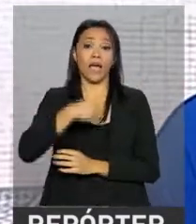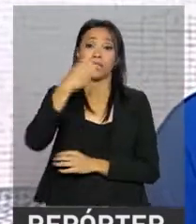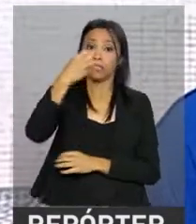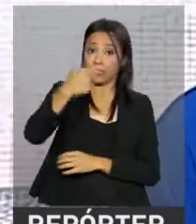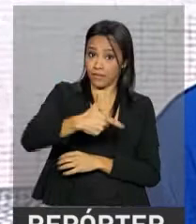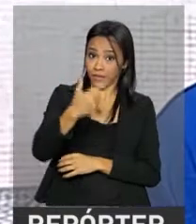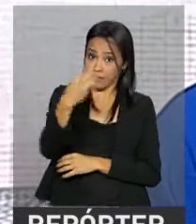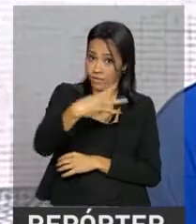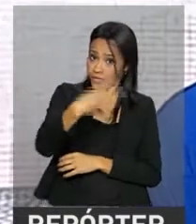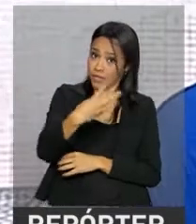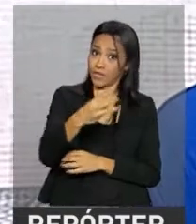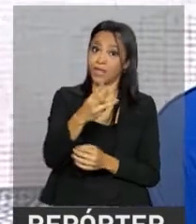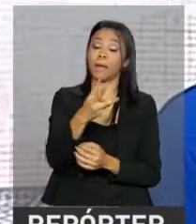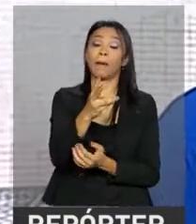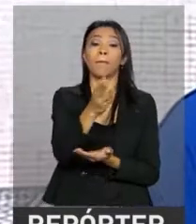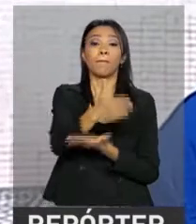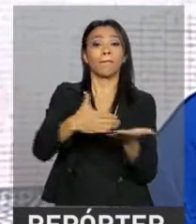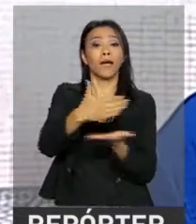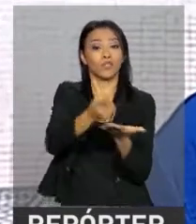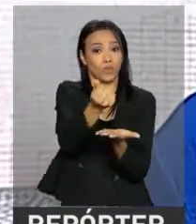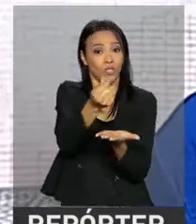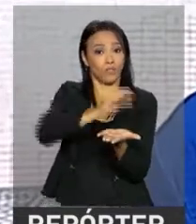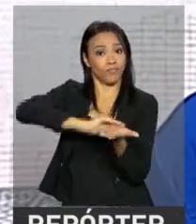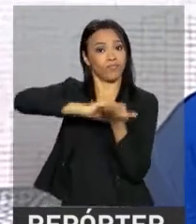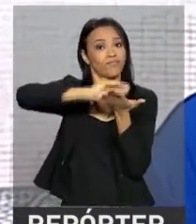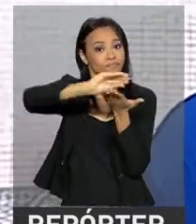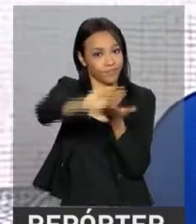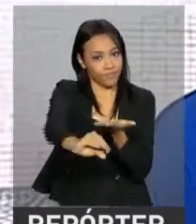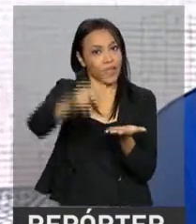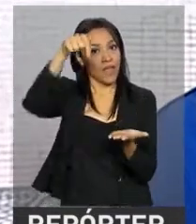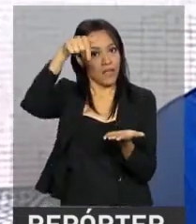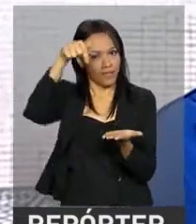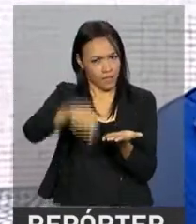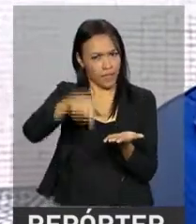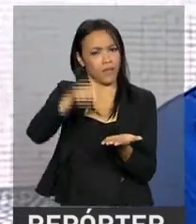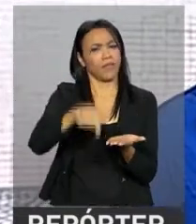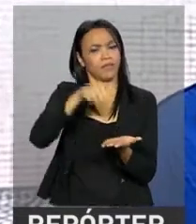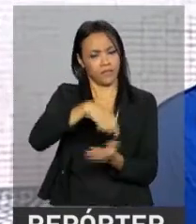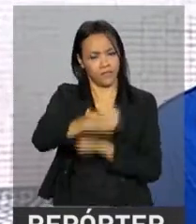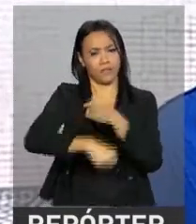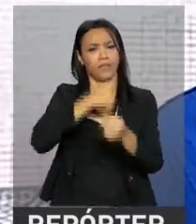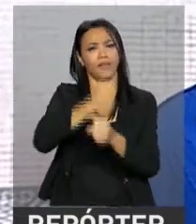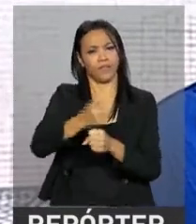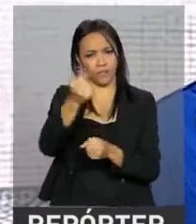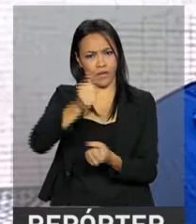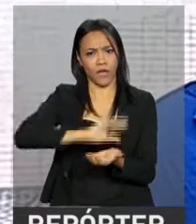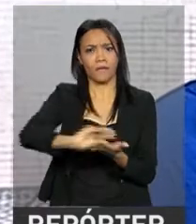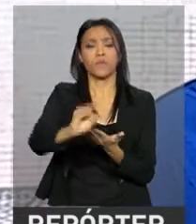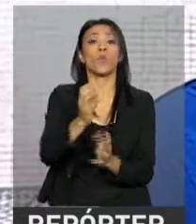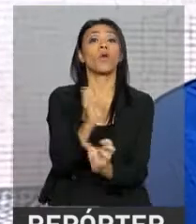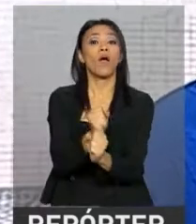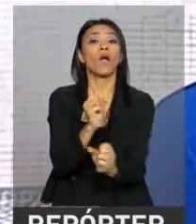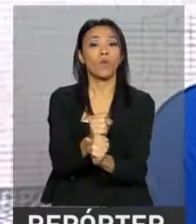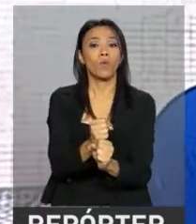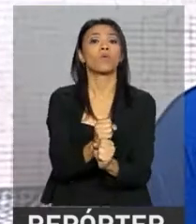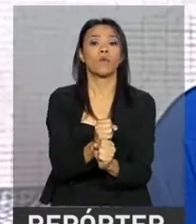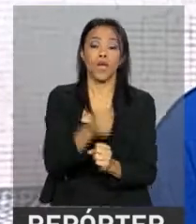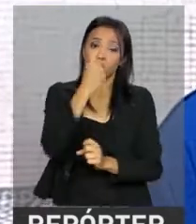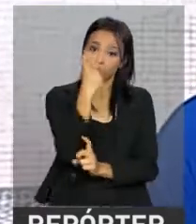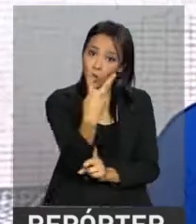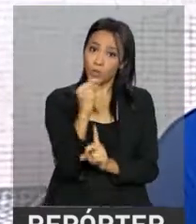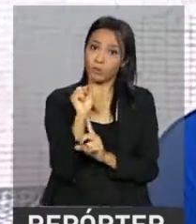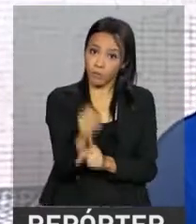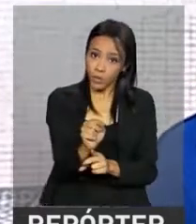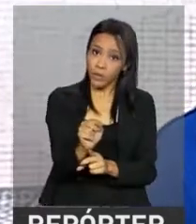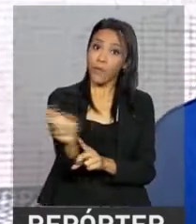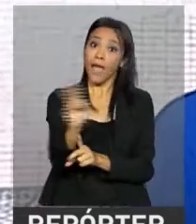de reais para a implantação do programa vai ser repassada pelo MEC ainda no início deste ano. O cálculo do valor repassado é de R$ 2.000